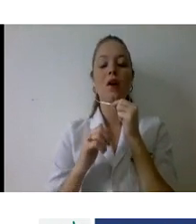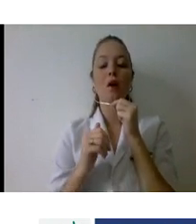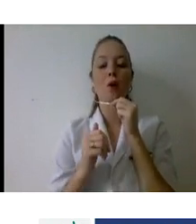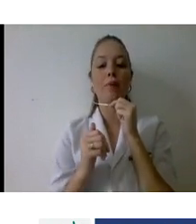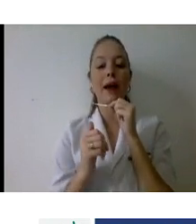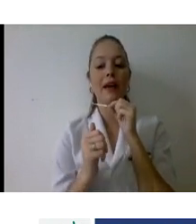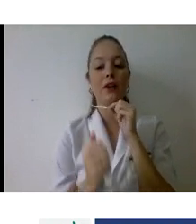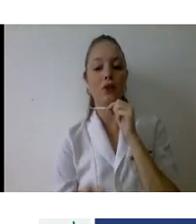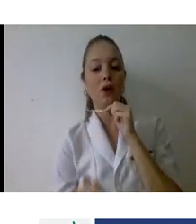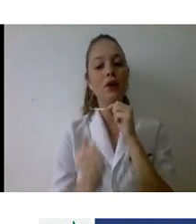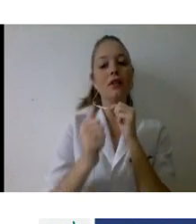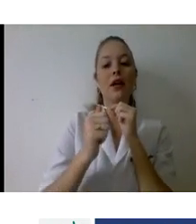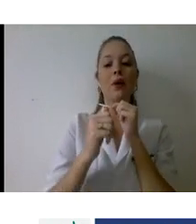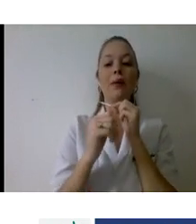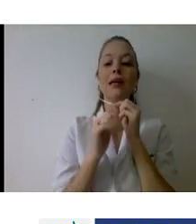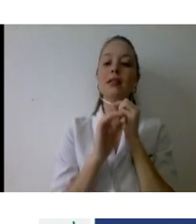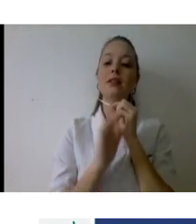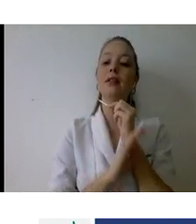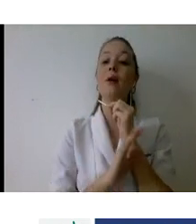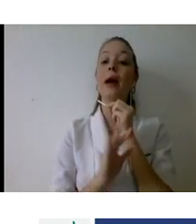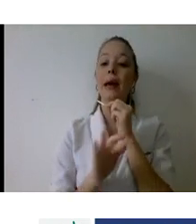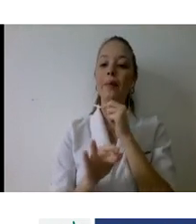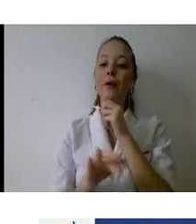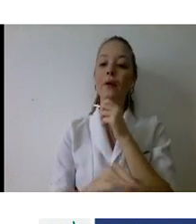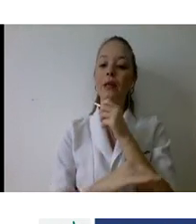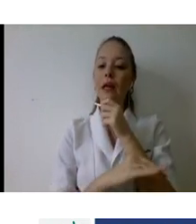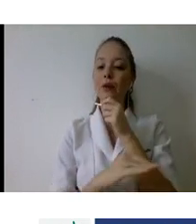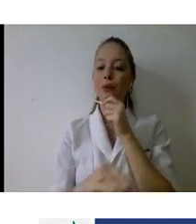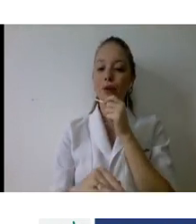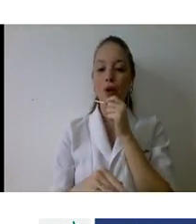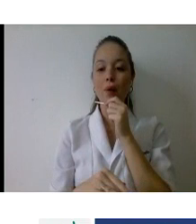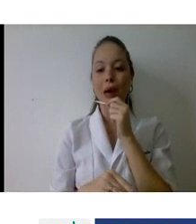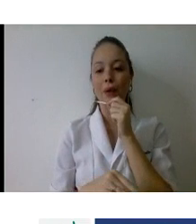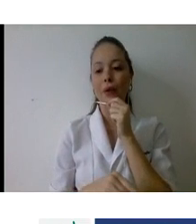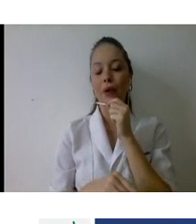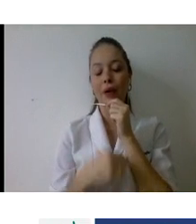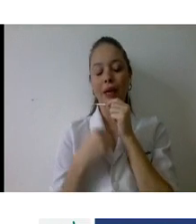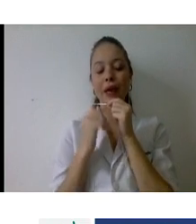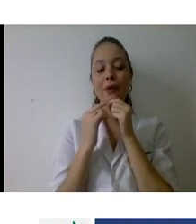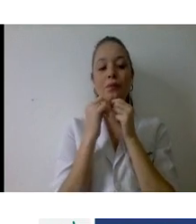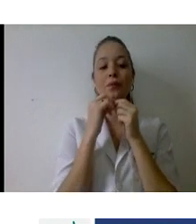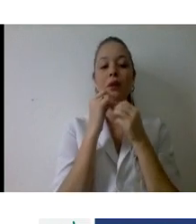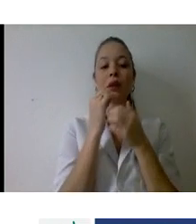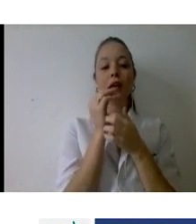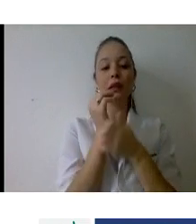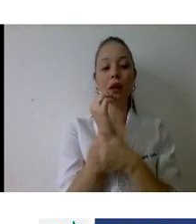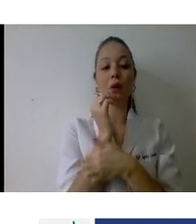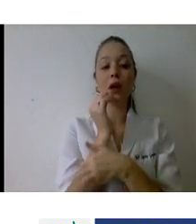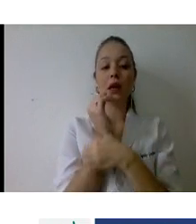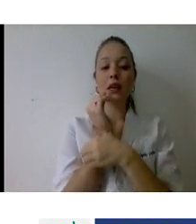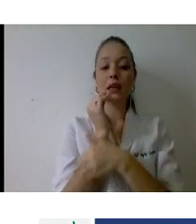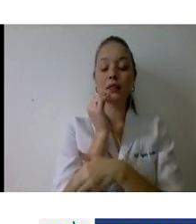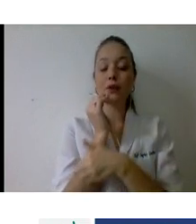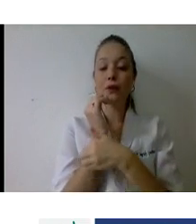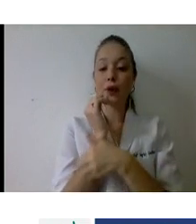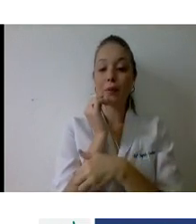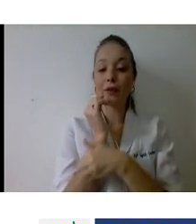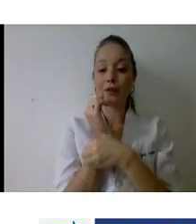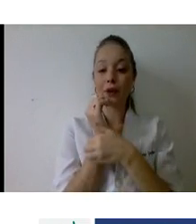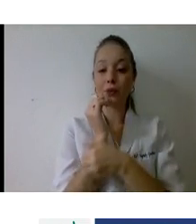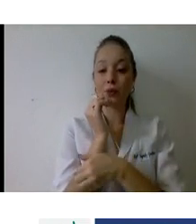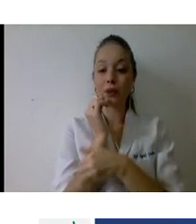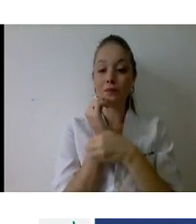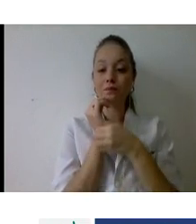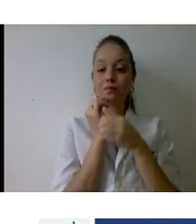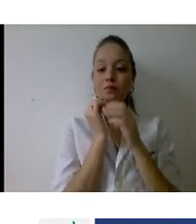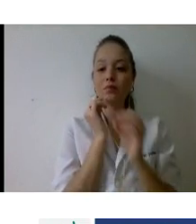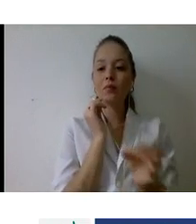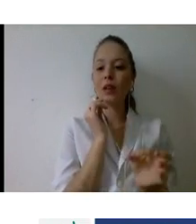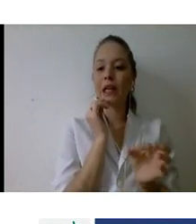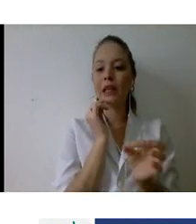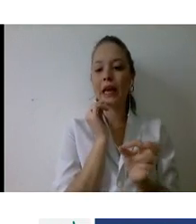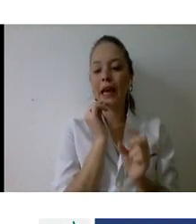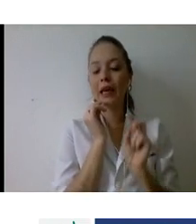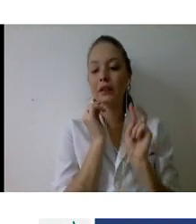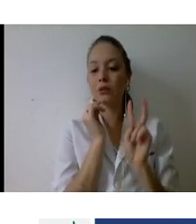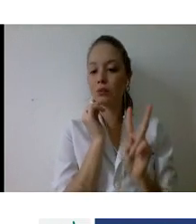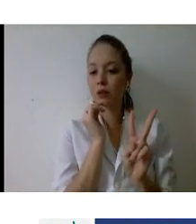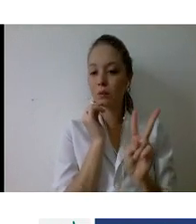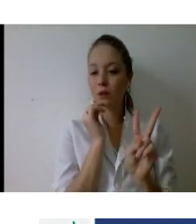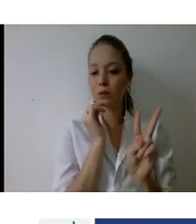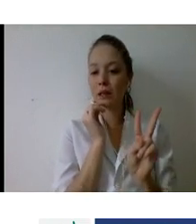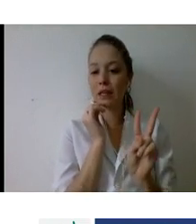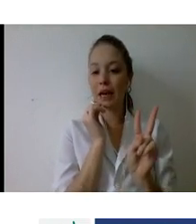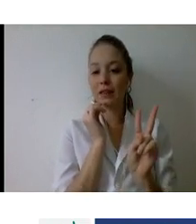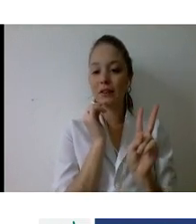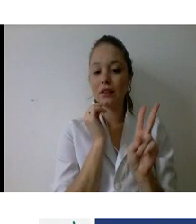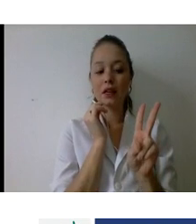torção. O pé ele torceu, mas não quebrou, tá tudo normal, ok? Então, se foi uma fratura